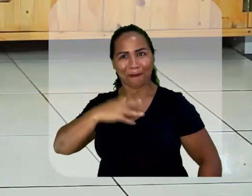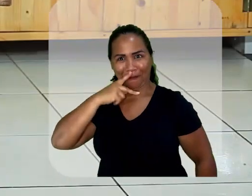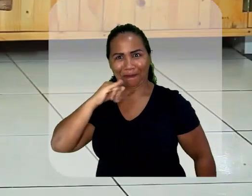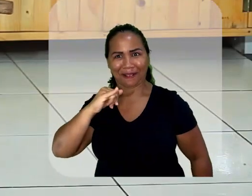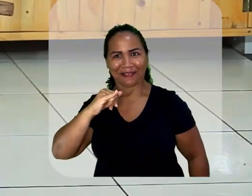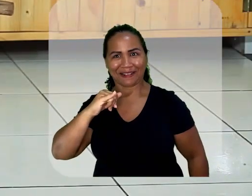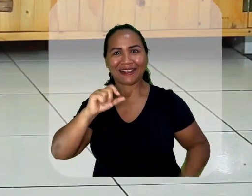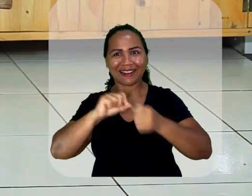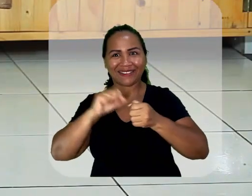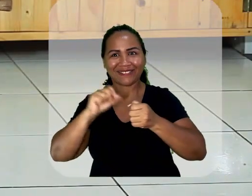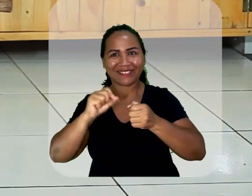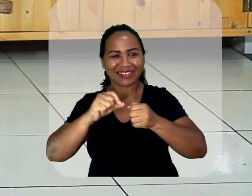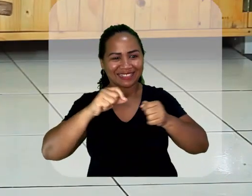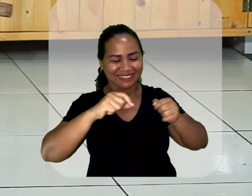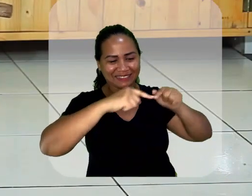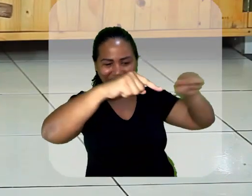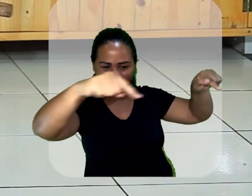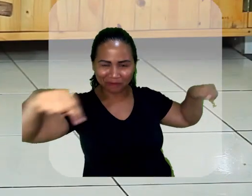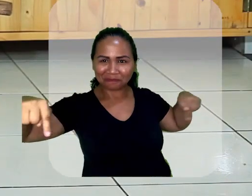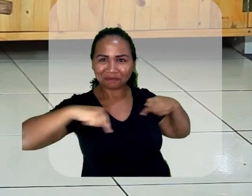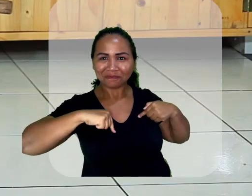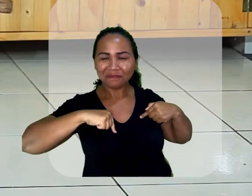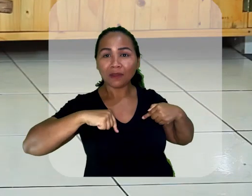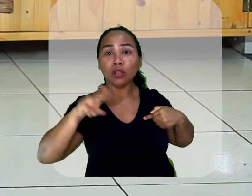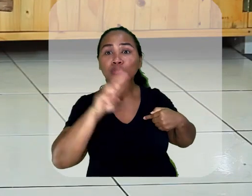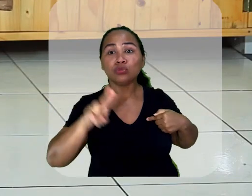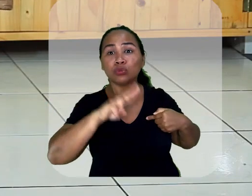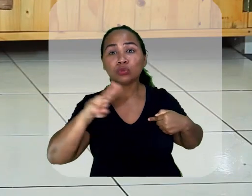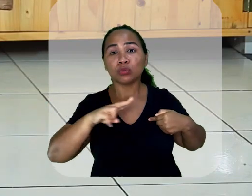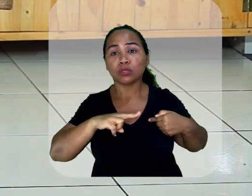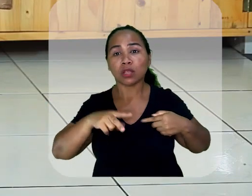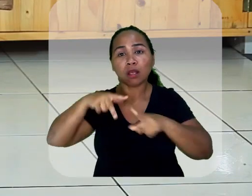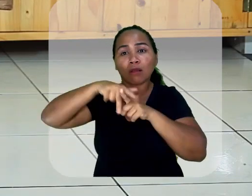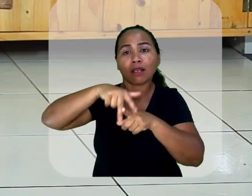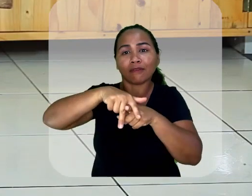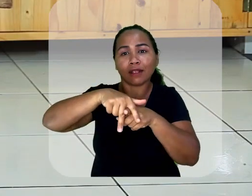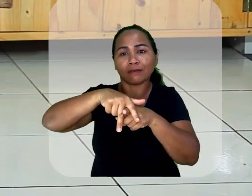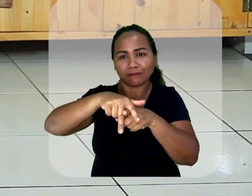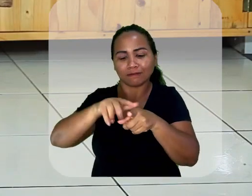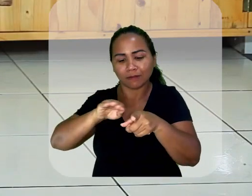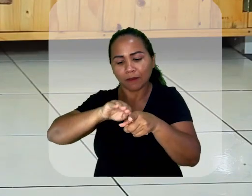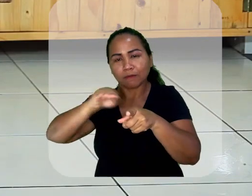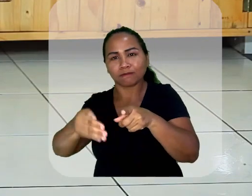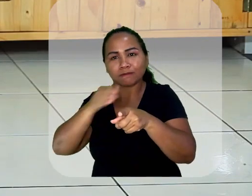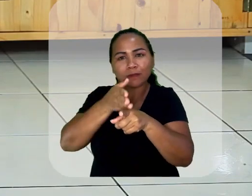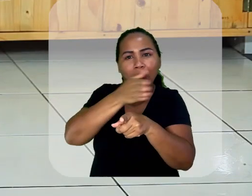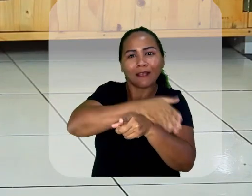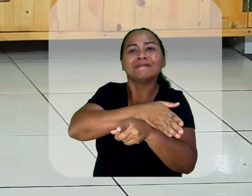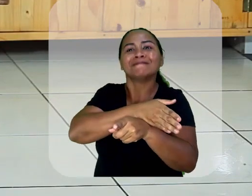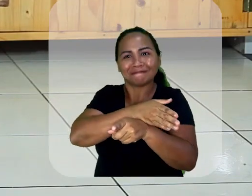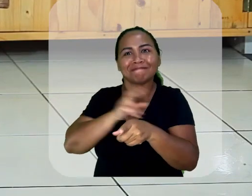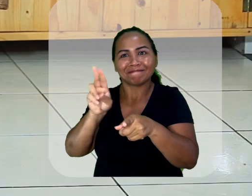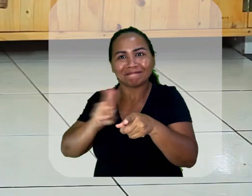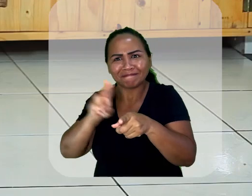farinha, mandioca, milho, feijão, arroz, e está aqui com essa relíquia acompanhando o meu trabalho. Né? Daí o nome jacá. De cantiga, prosa e